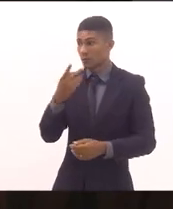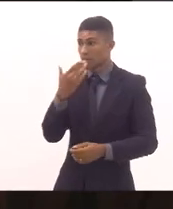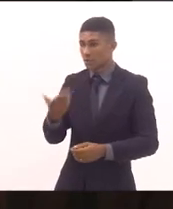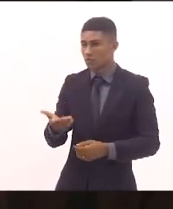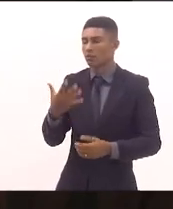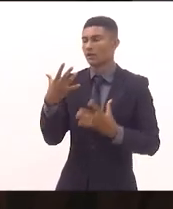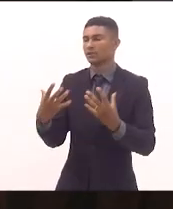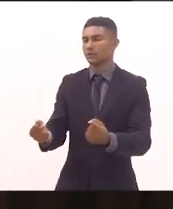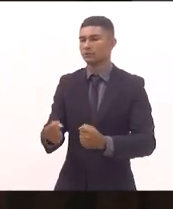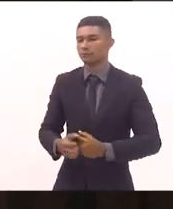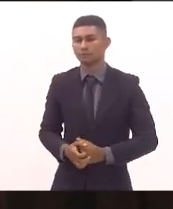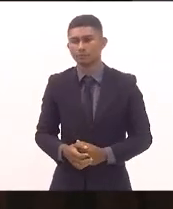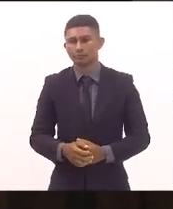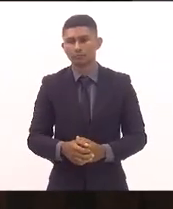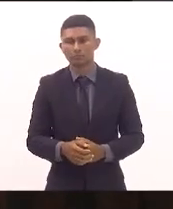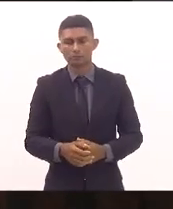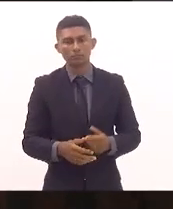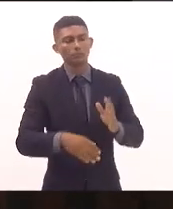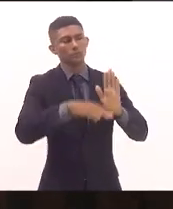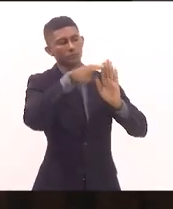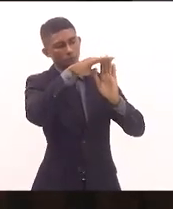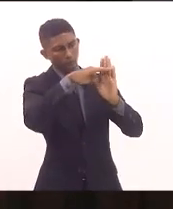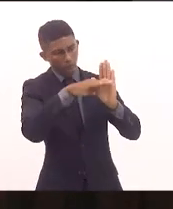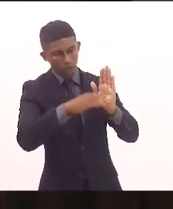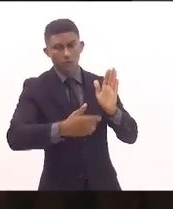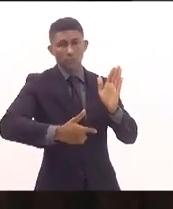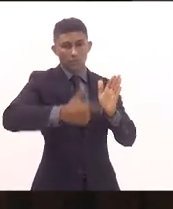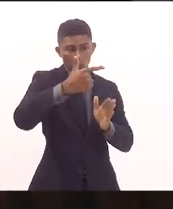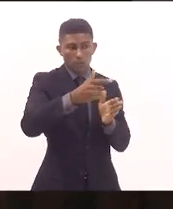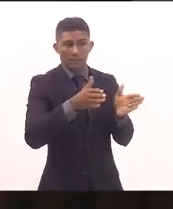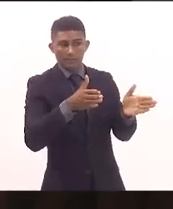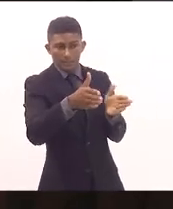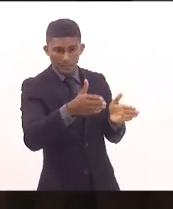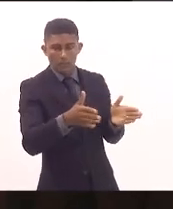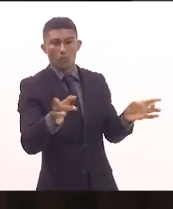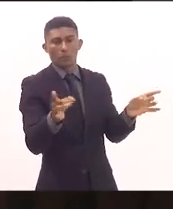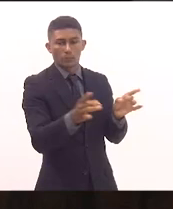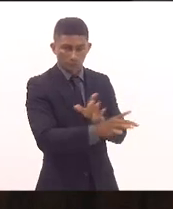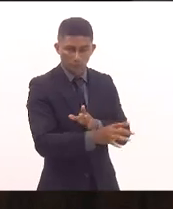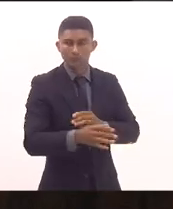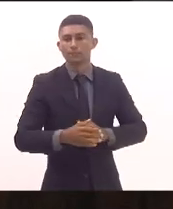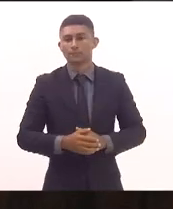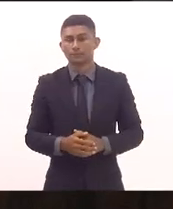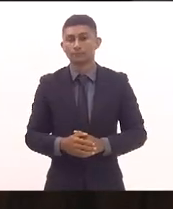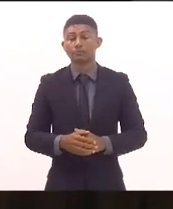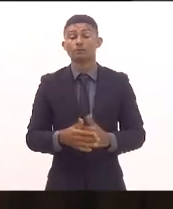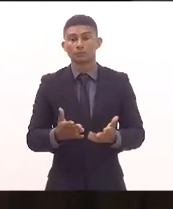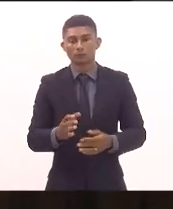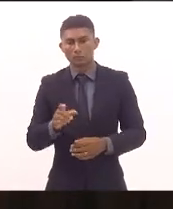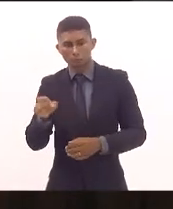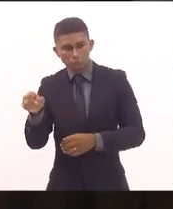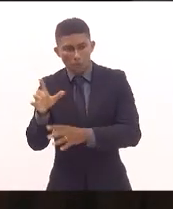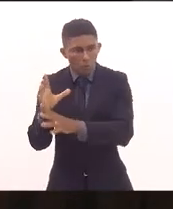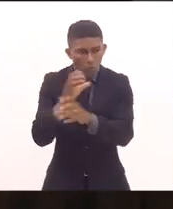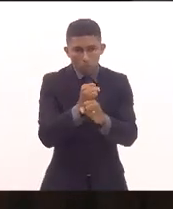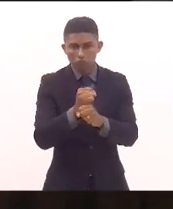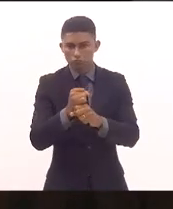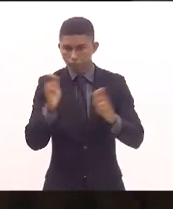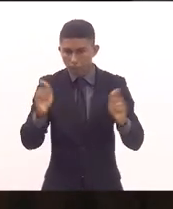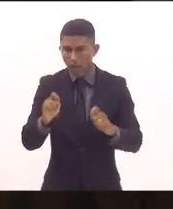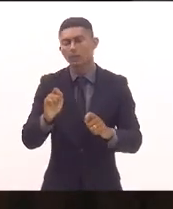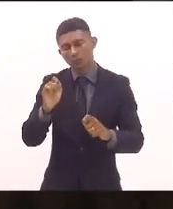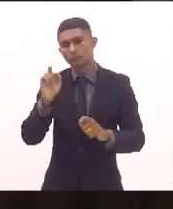Excelência. Nada mais a tratar na segunda sessão extraordinária, mesmo está encerrada. Havendo número legal sobre a proteção de